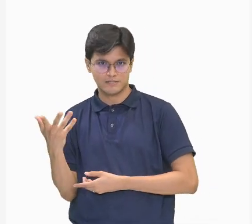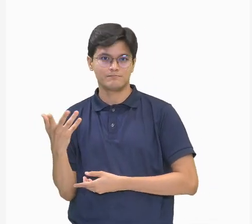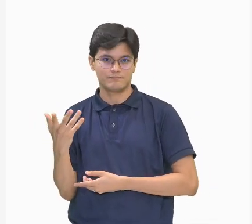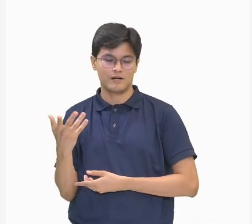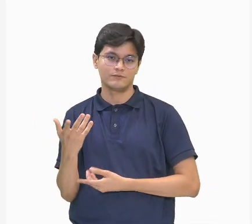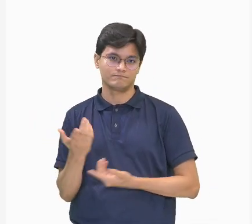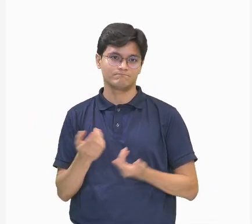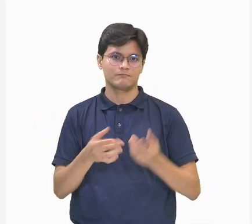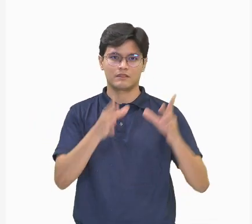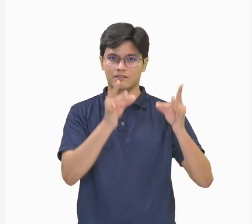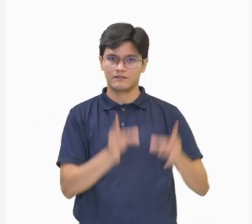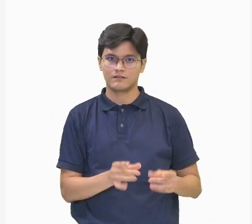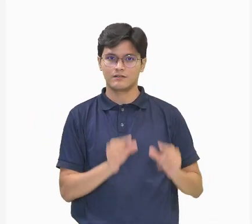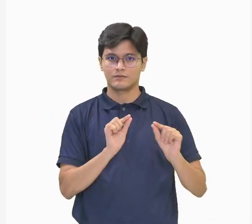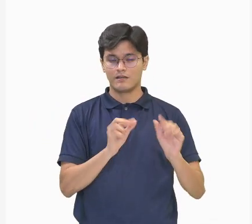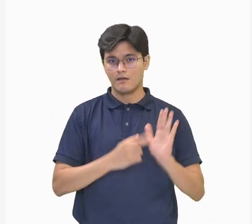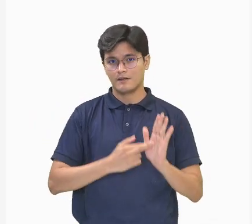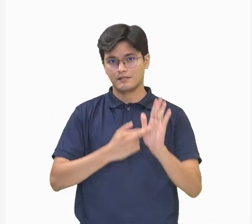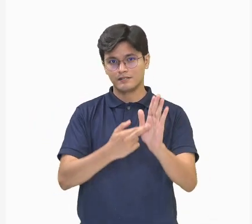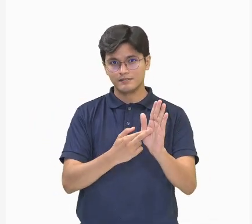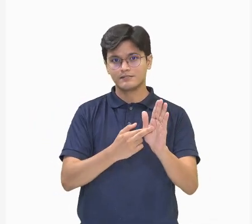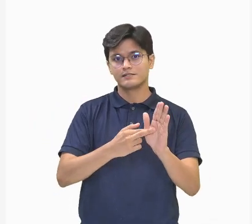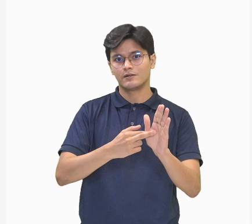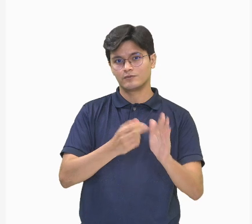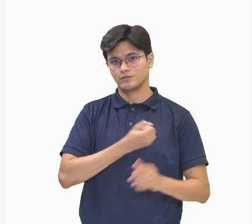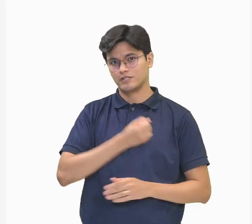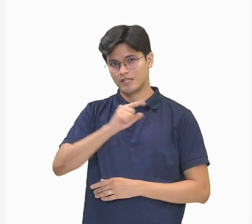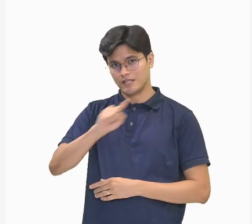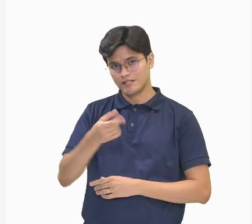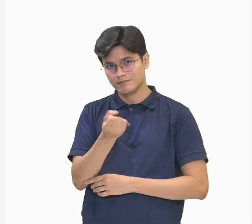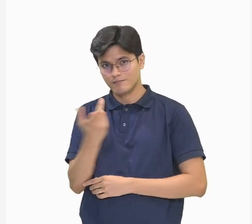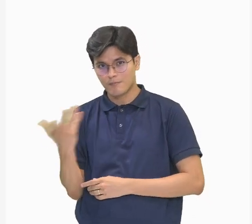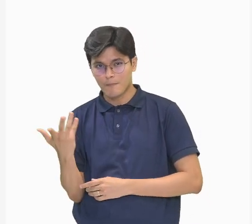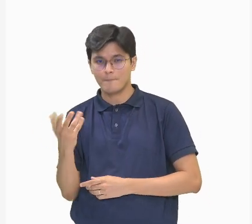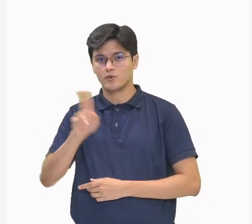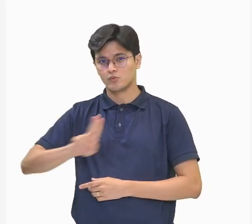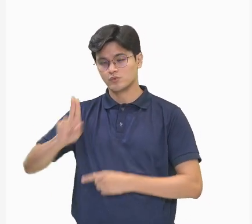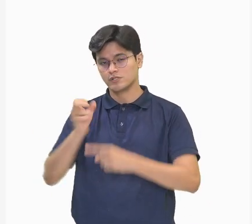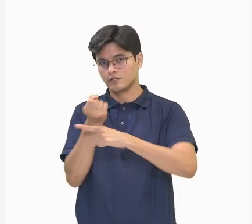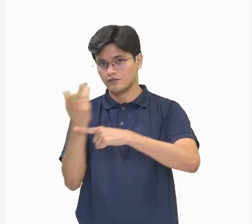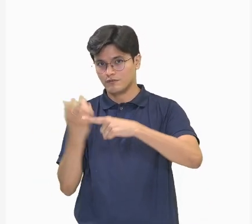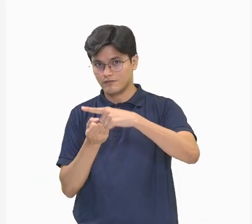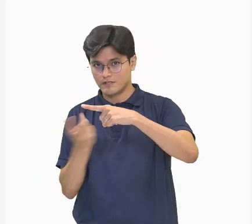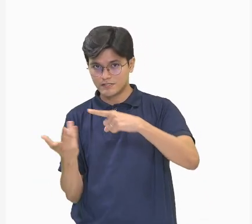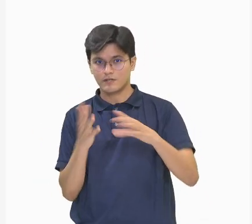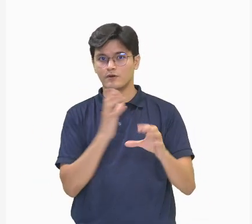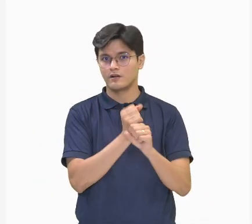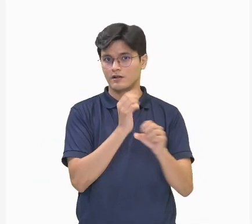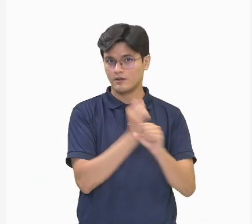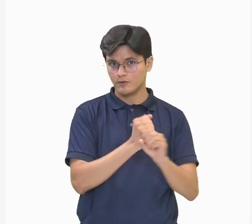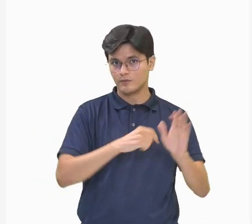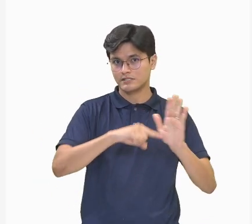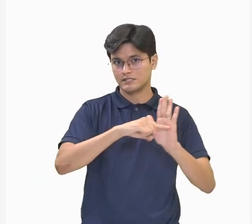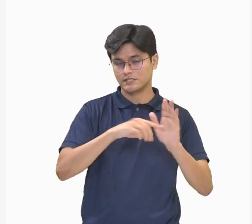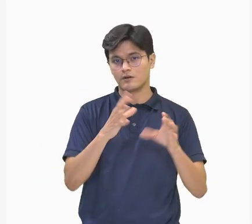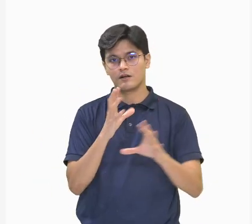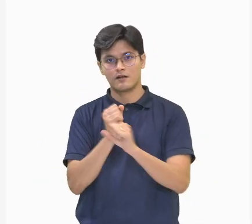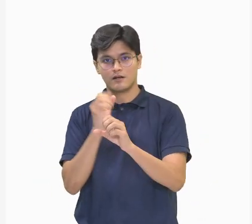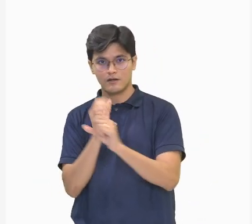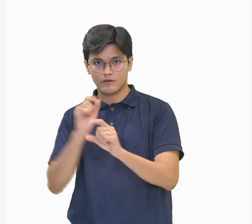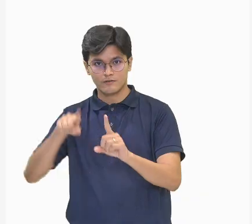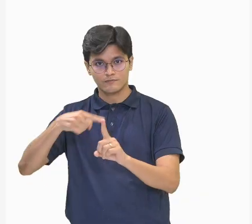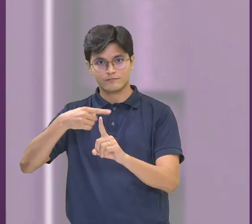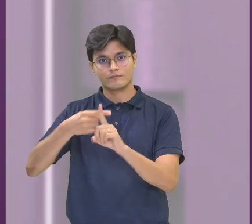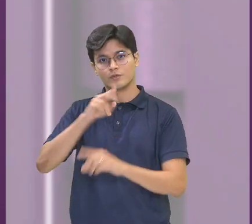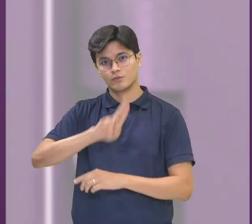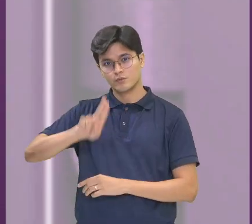representação decimal de frações. Adição e subtração com números racionais na forma